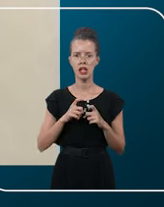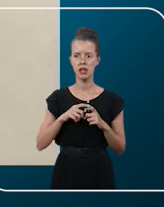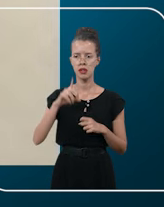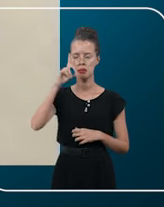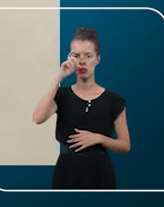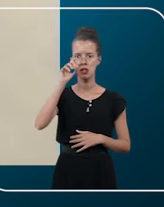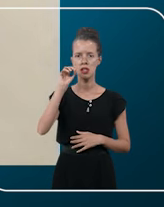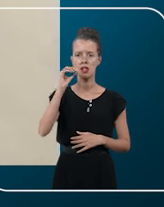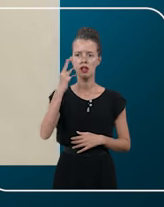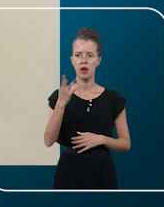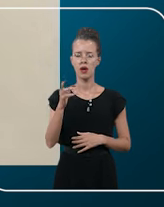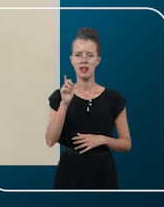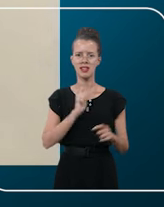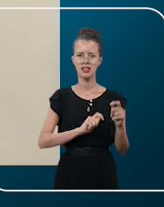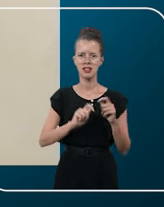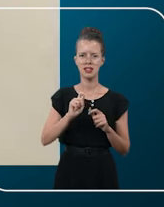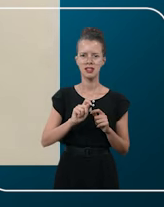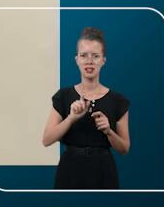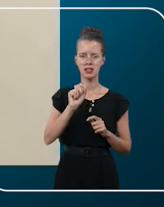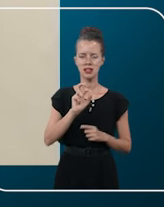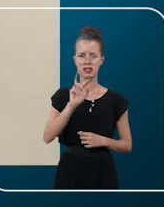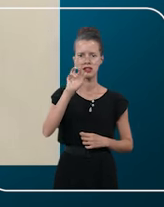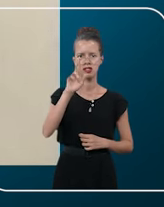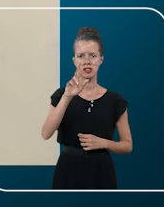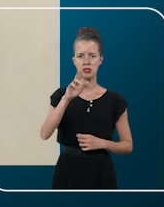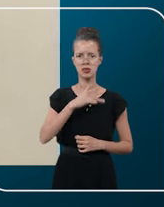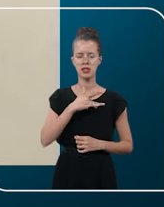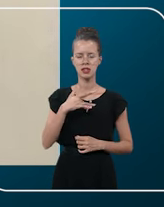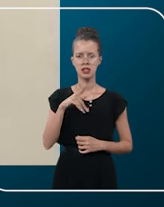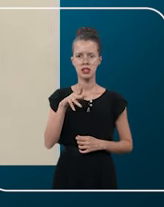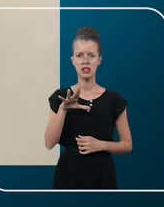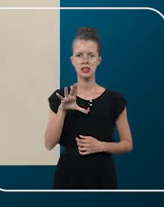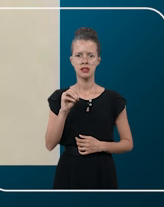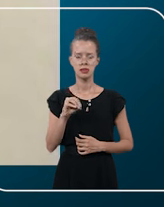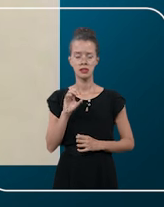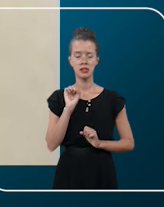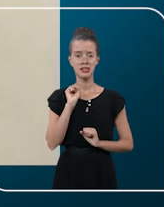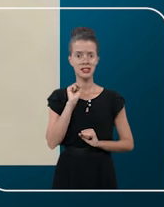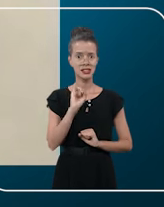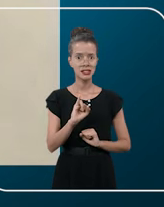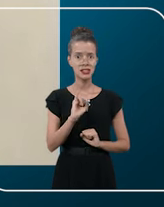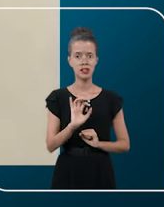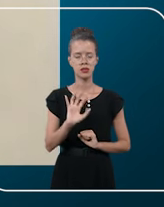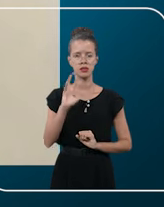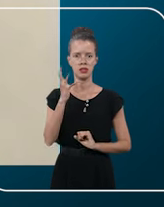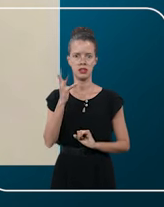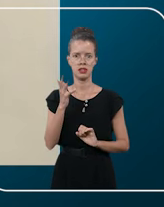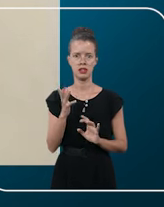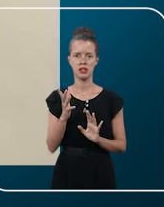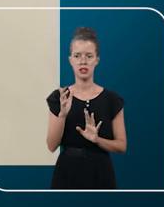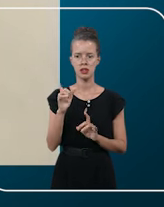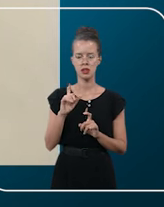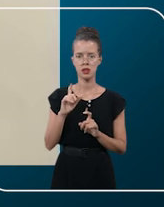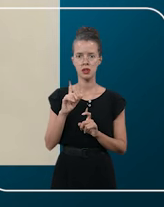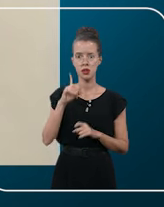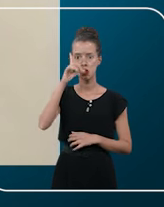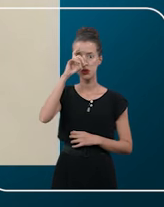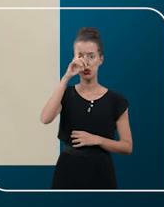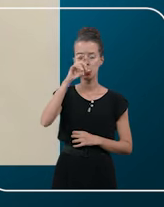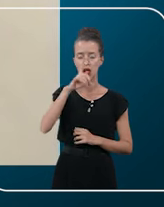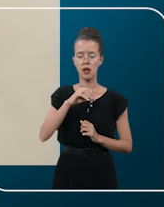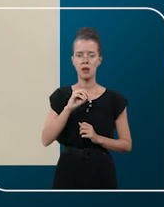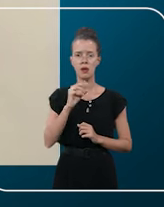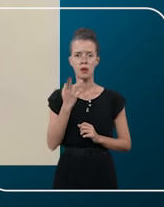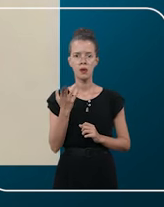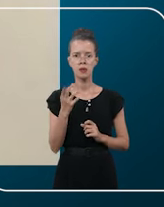plano de saúde, que é comum também que se ocorra nessa. Se o hospital ou o administrador de saúde quiserem aí, mover